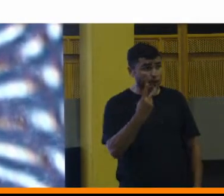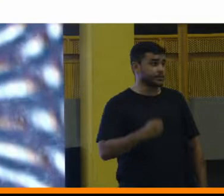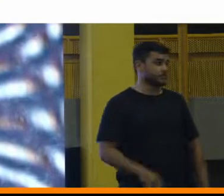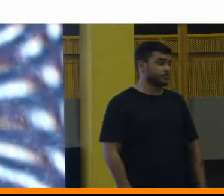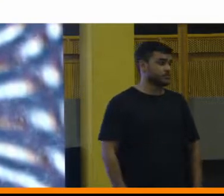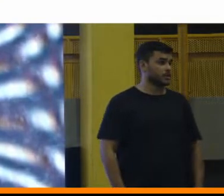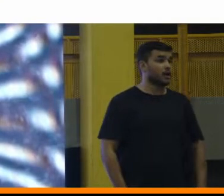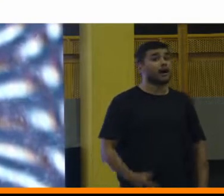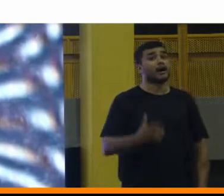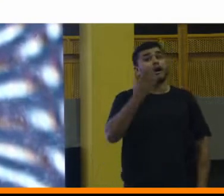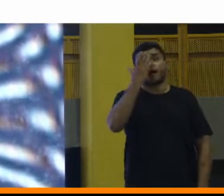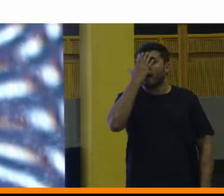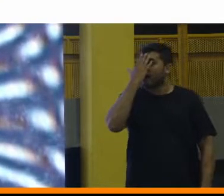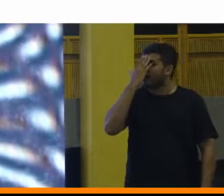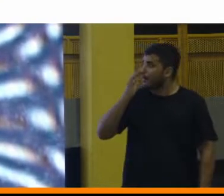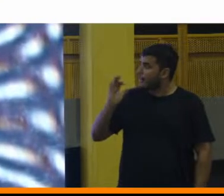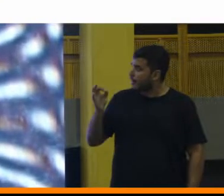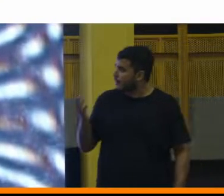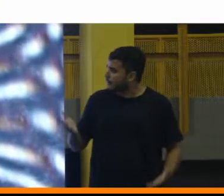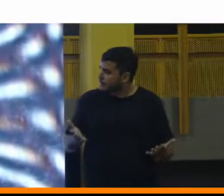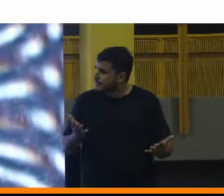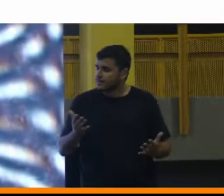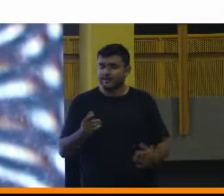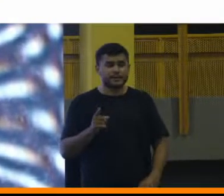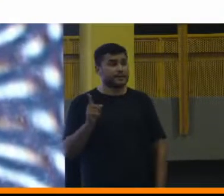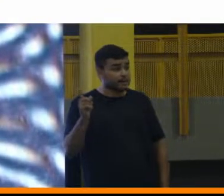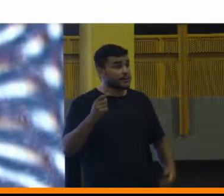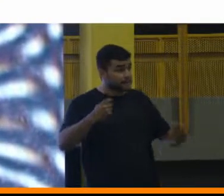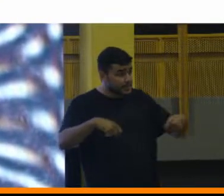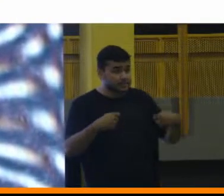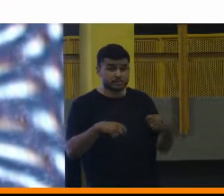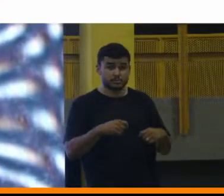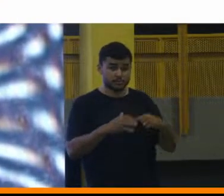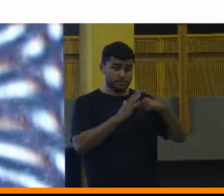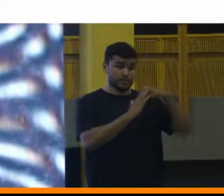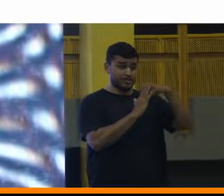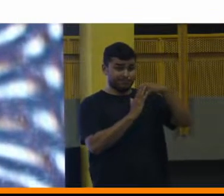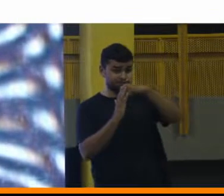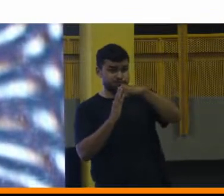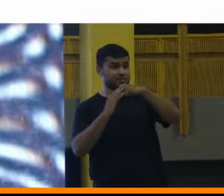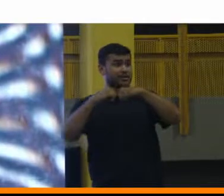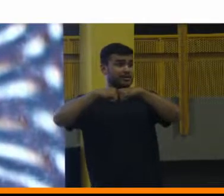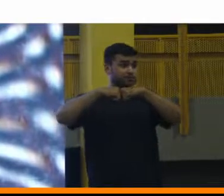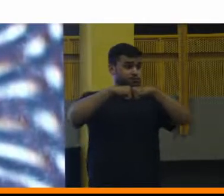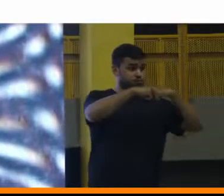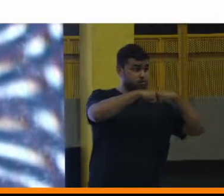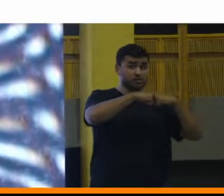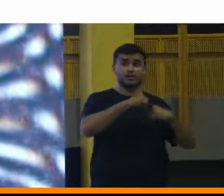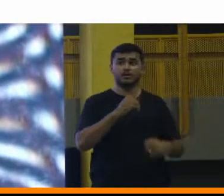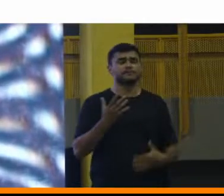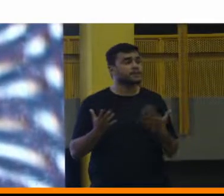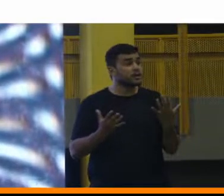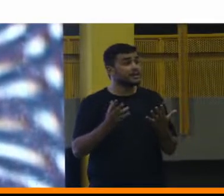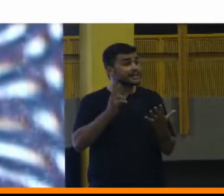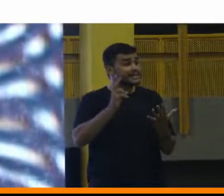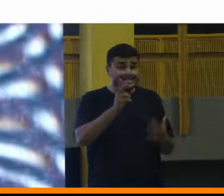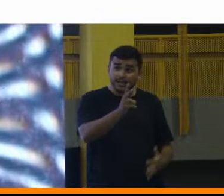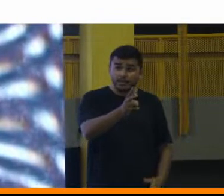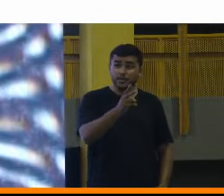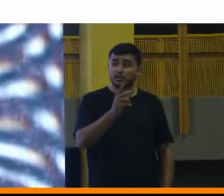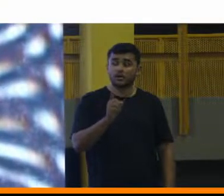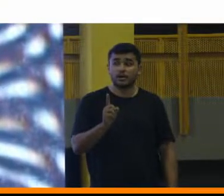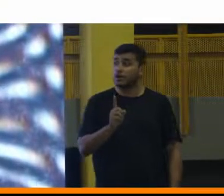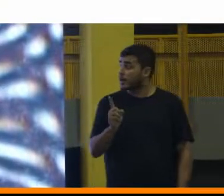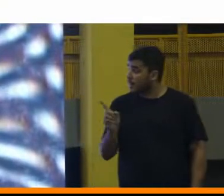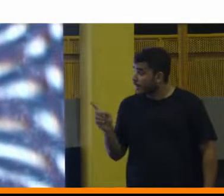aí que vem a parte mais interessante. A ação e a reação sempre sempre